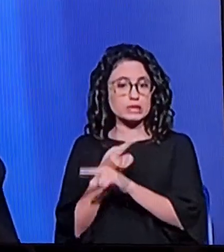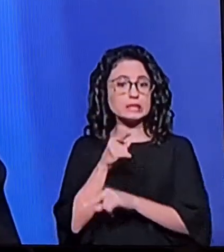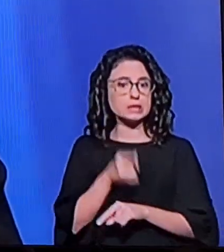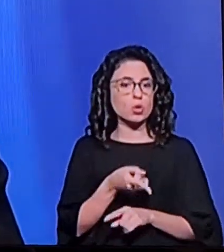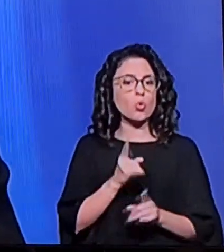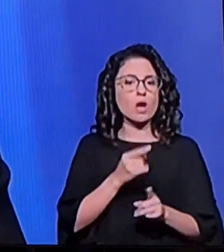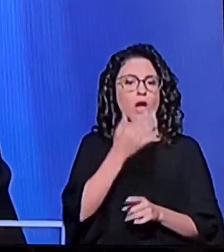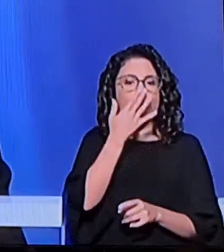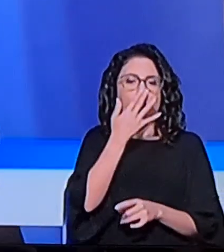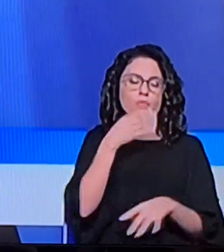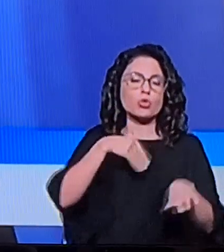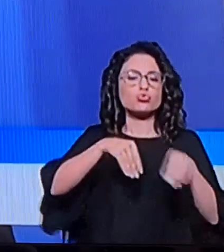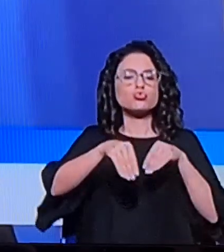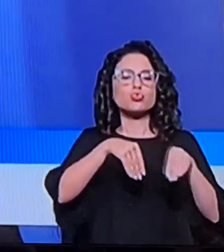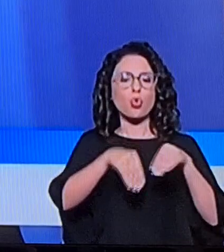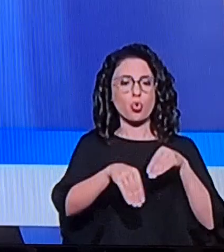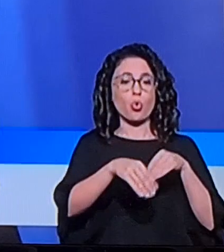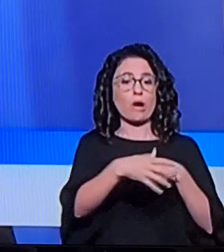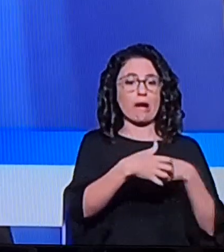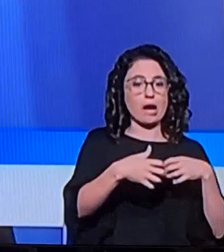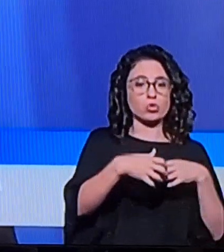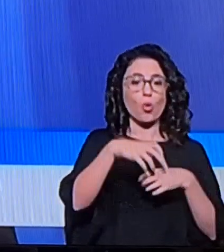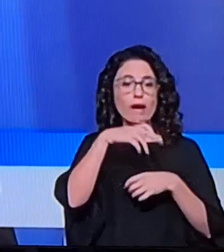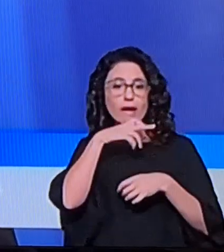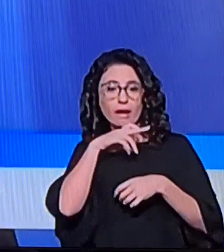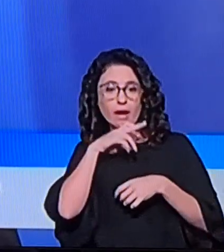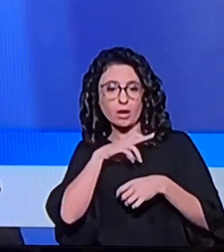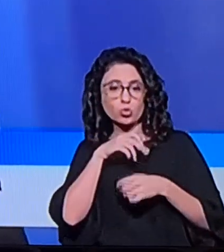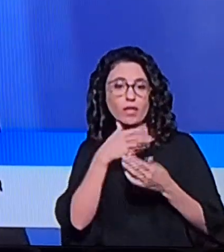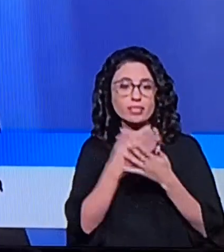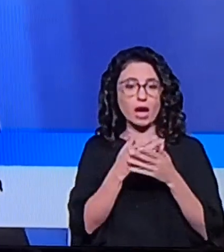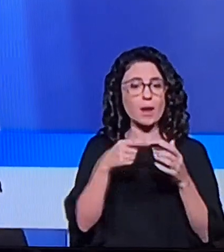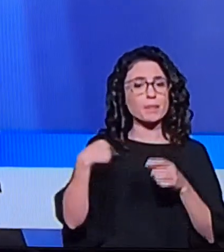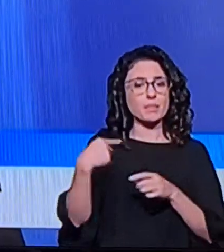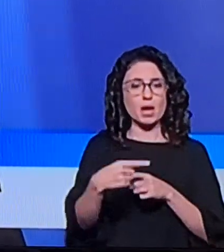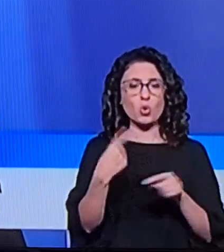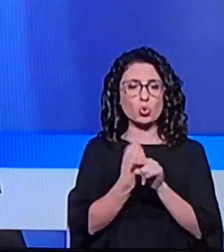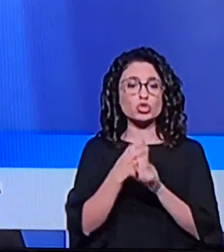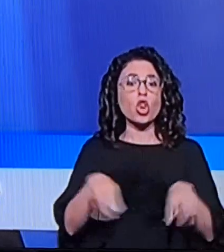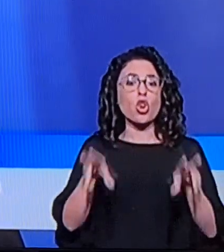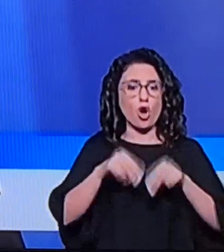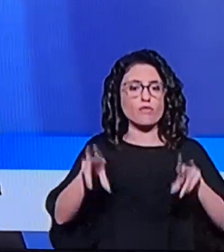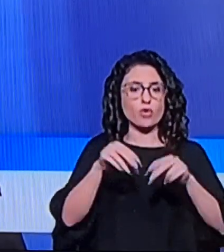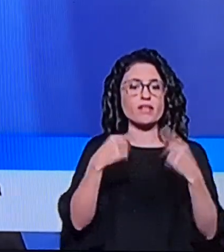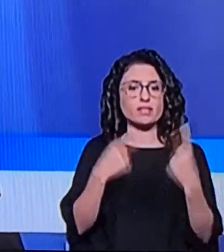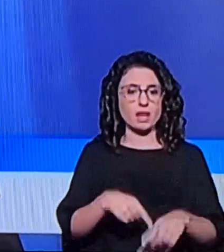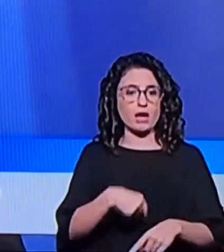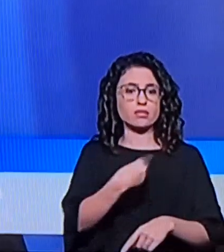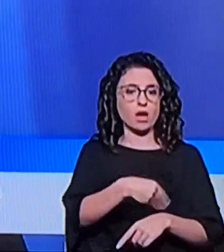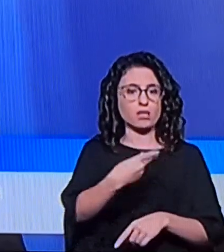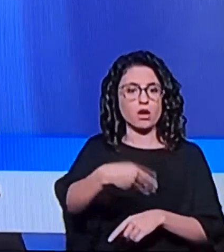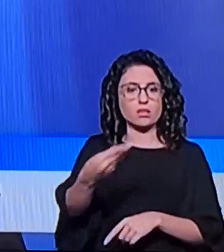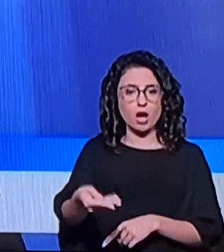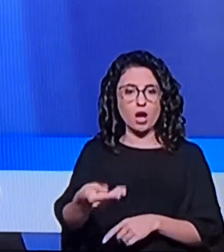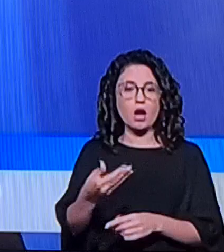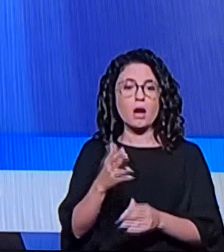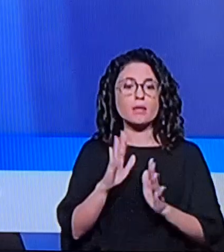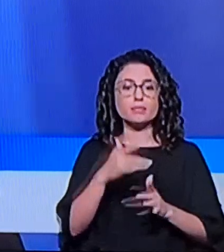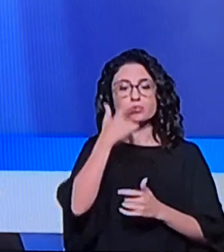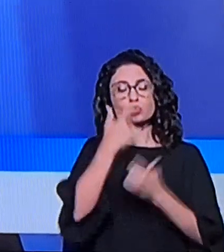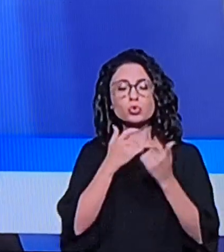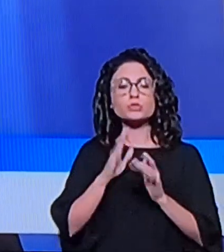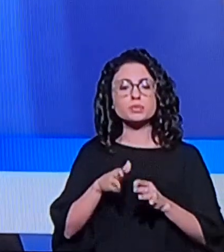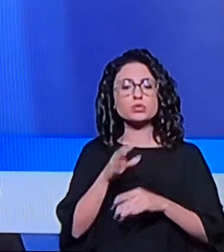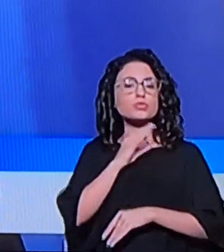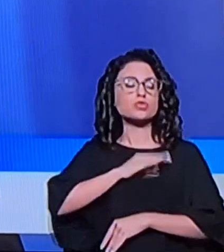de jogo do gato e do rato, em que todos os dias, com a introdução de novas substâncias, os peritos, os profissionais, têm que desenvolver novas